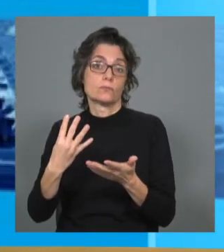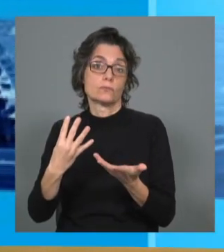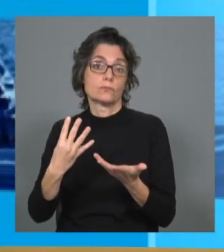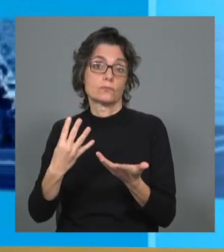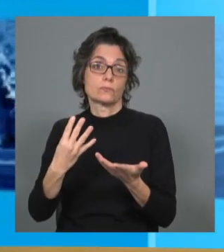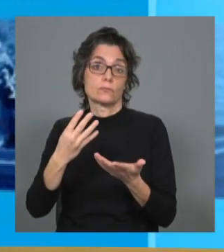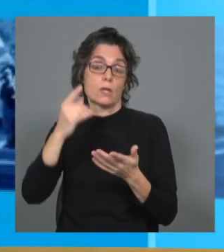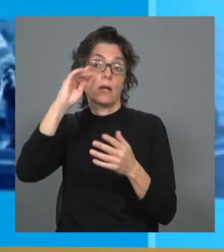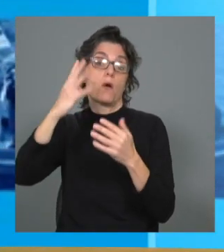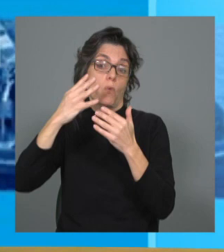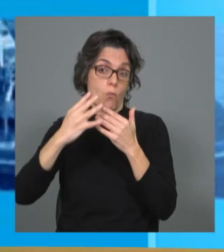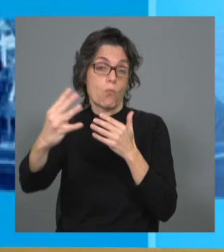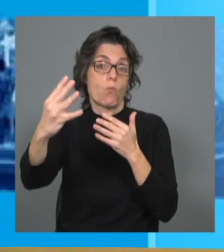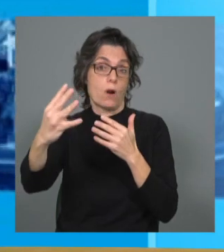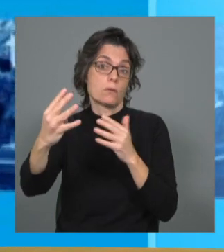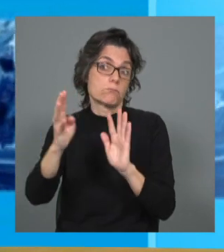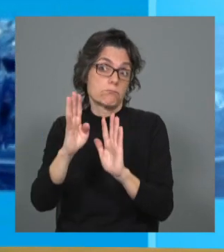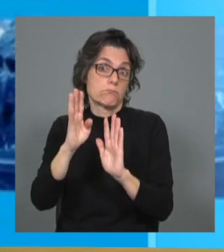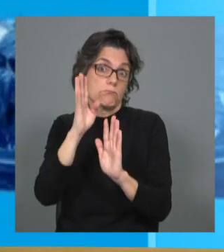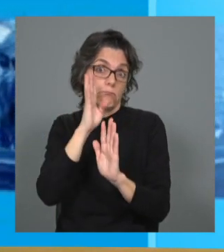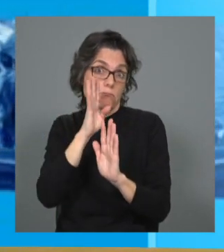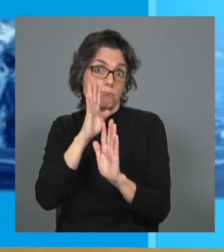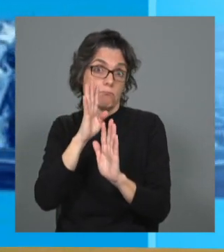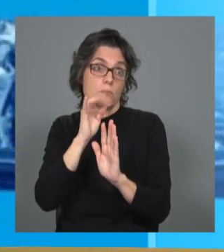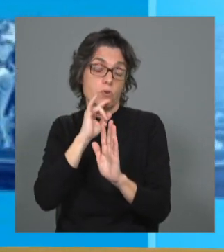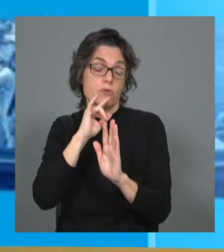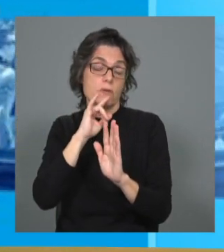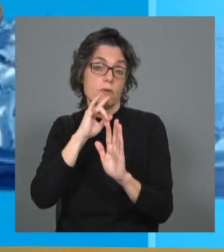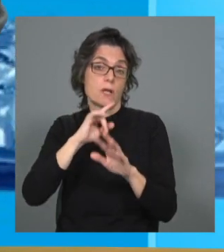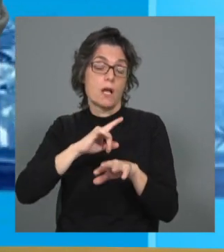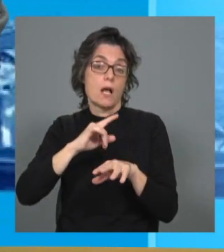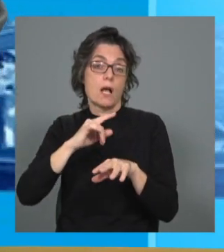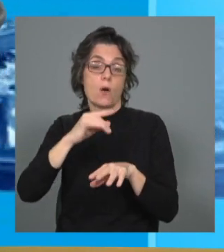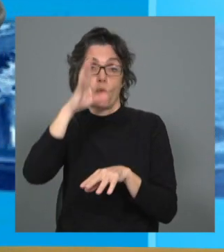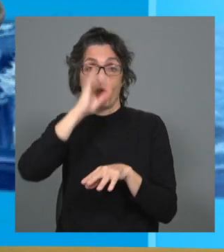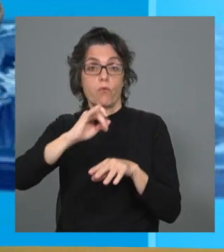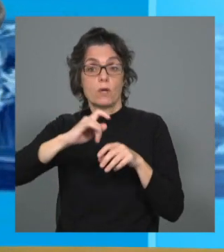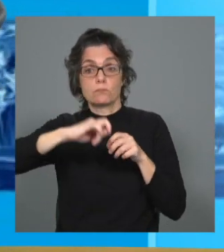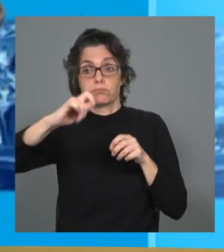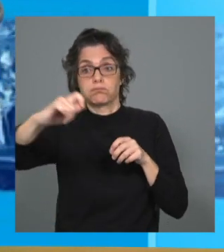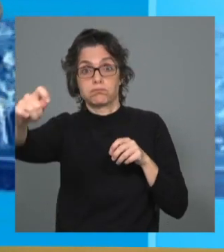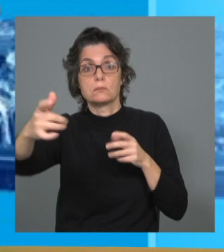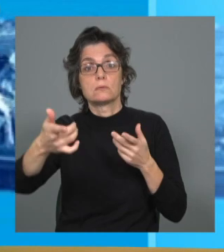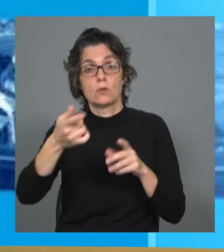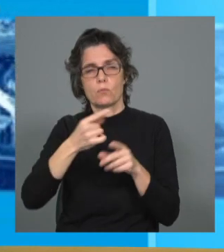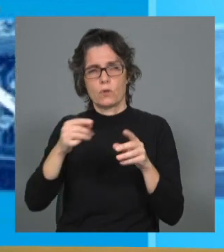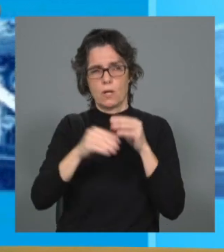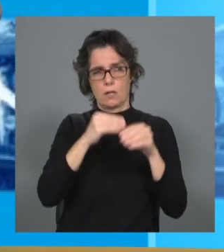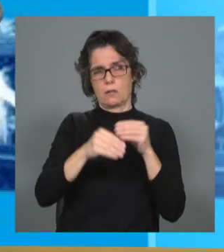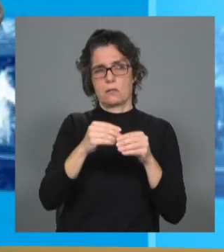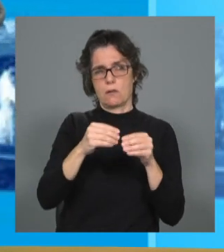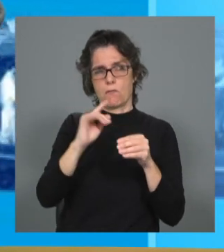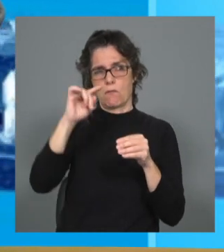nada, será, em princípio, o governo mais longo, porque o calendário tem depois de ser acertado e, portanto, as eleições só